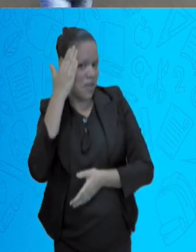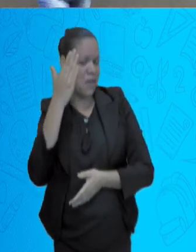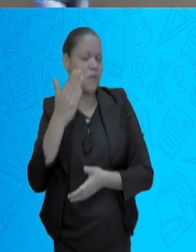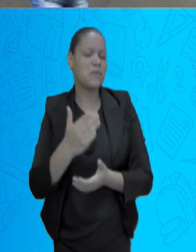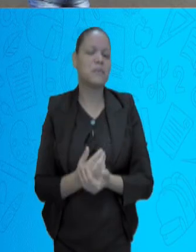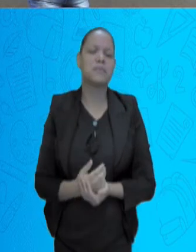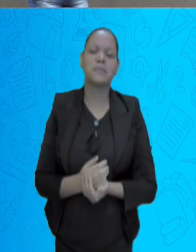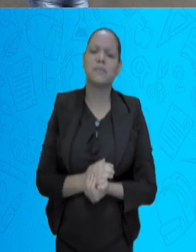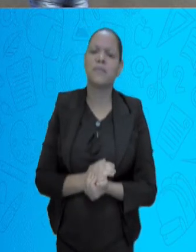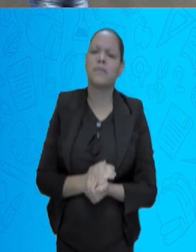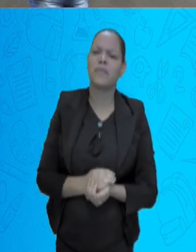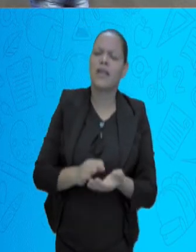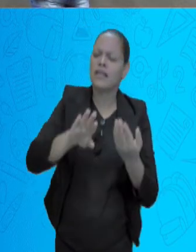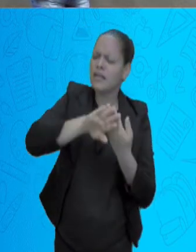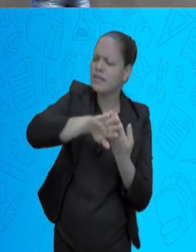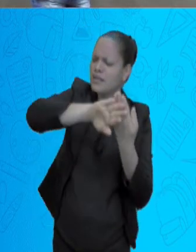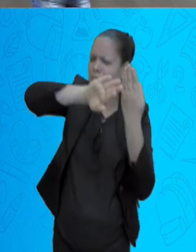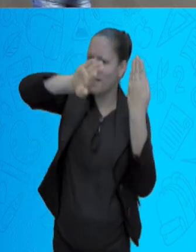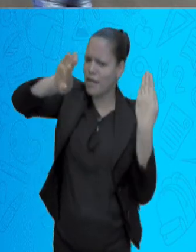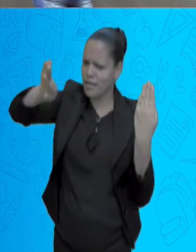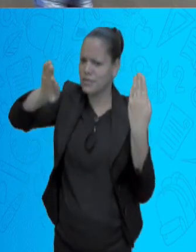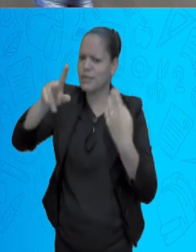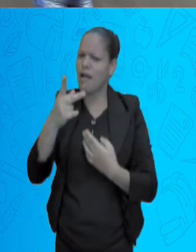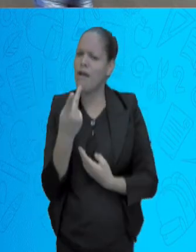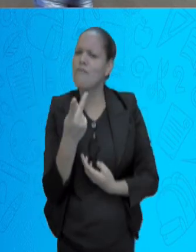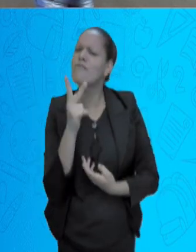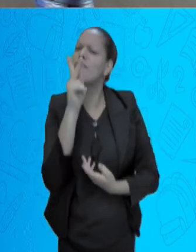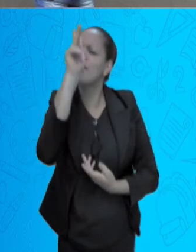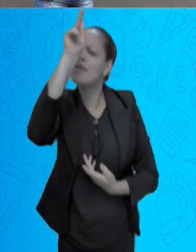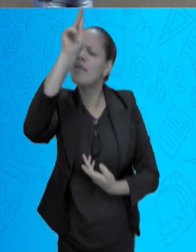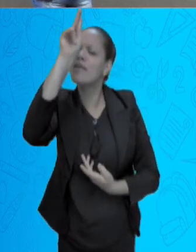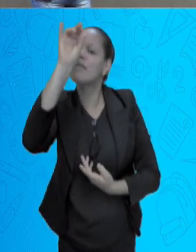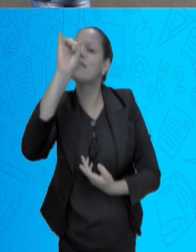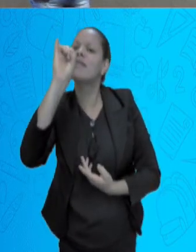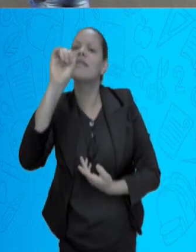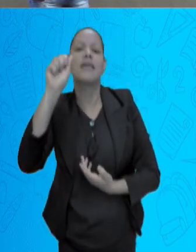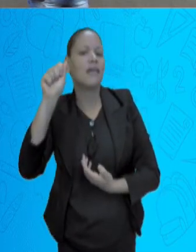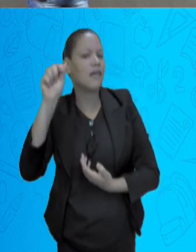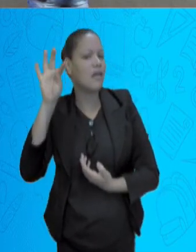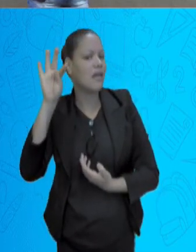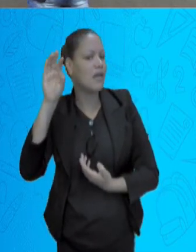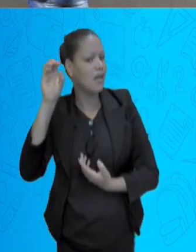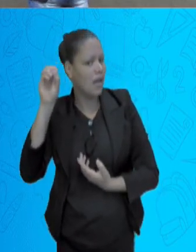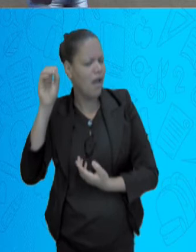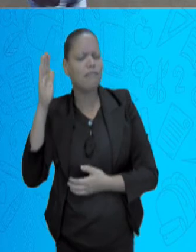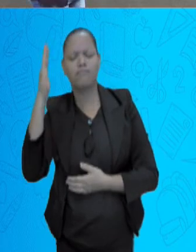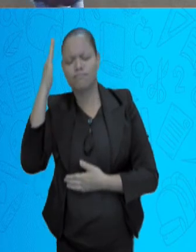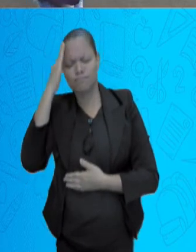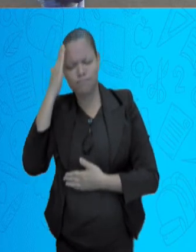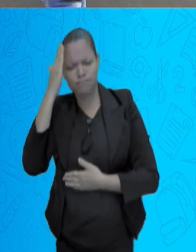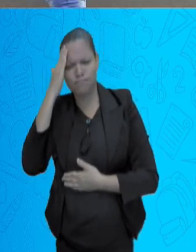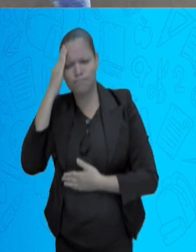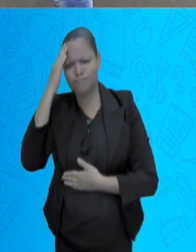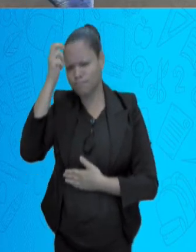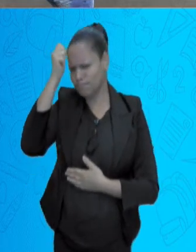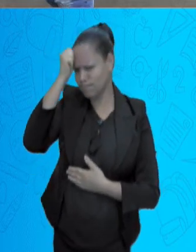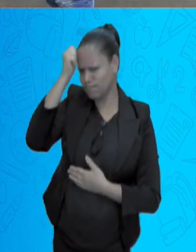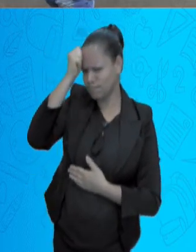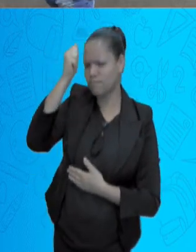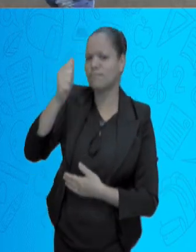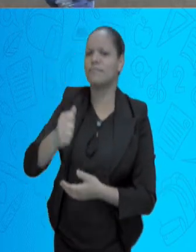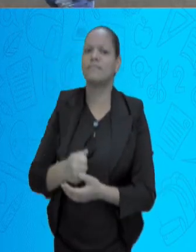Na separação, separou cada uma para um lado, hiato. Memoriza a regra.